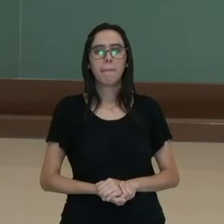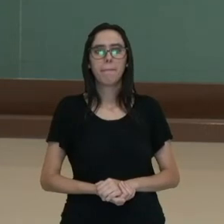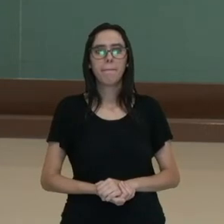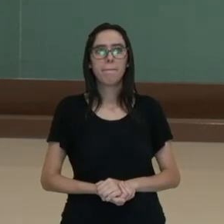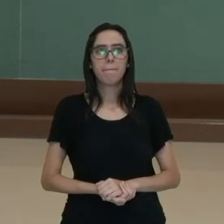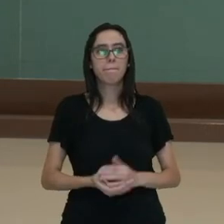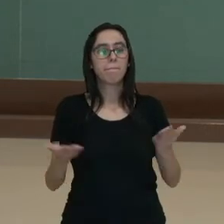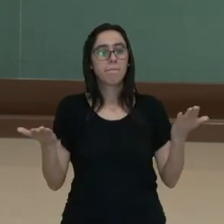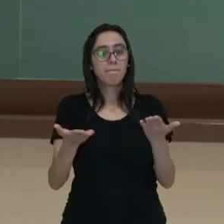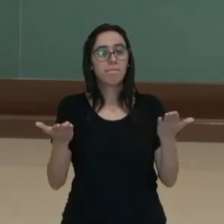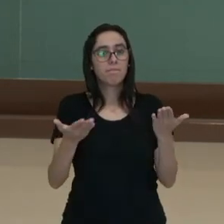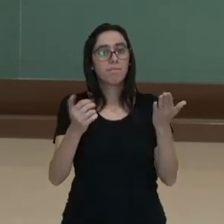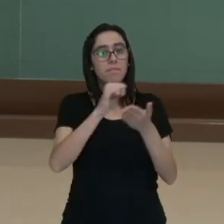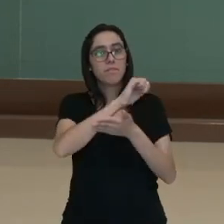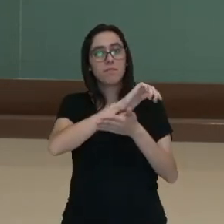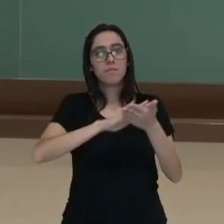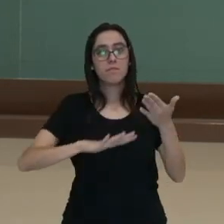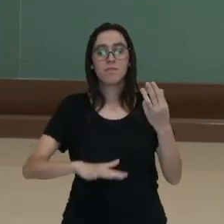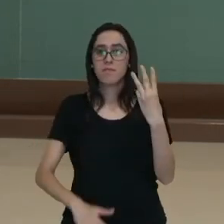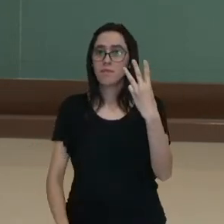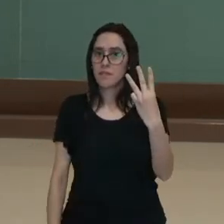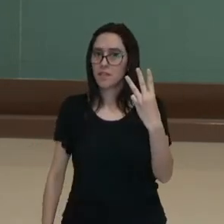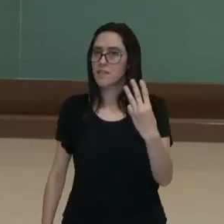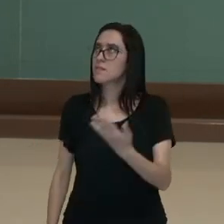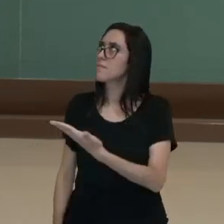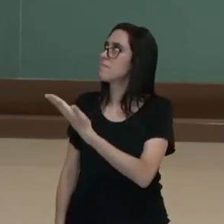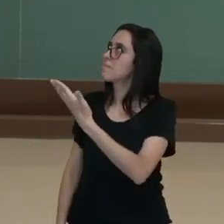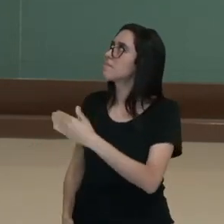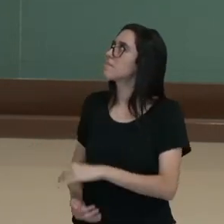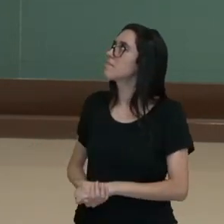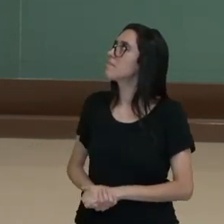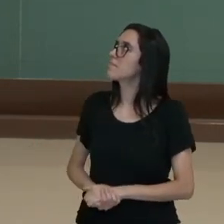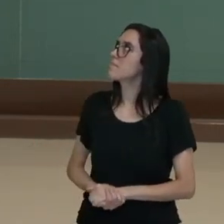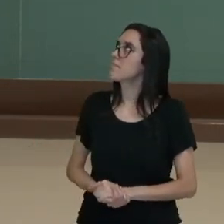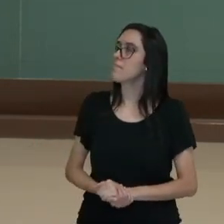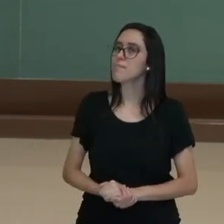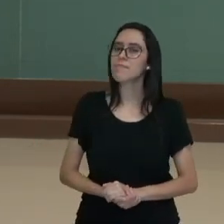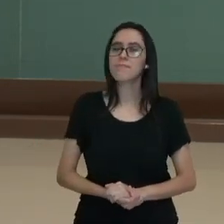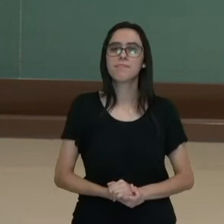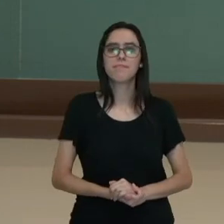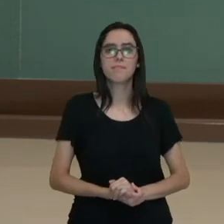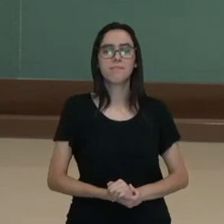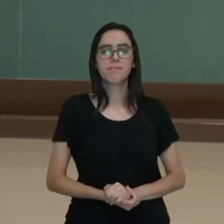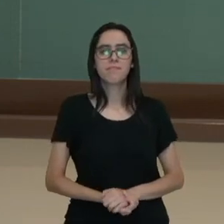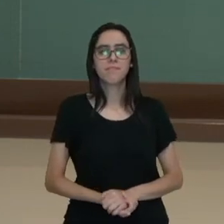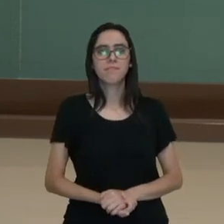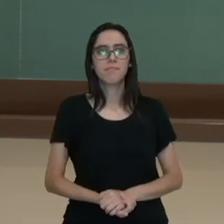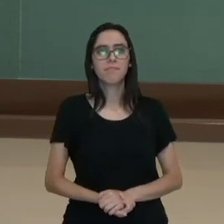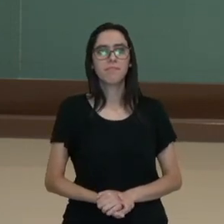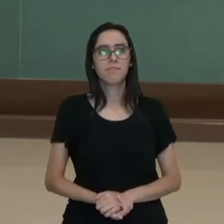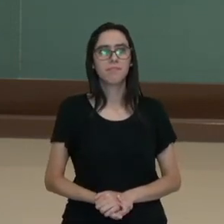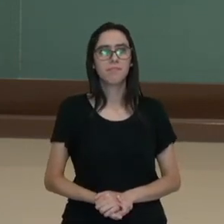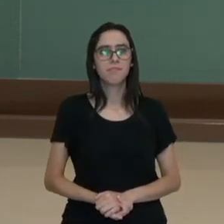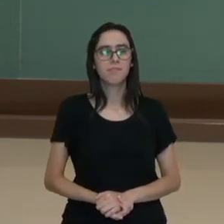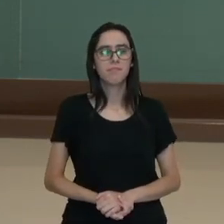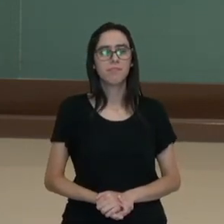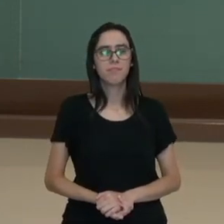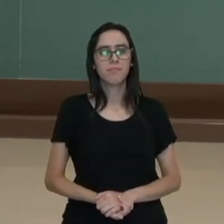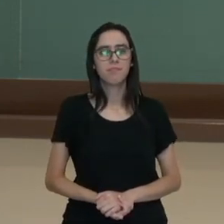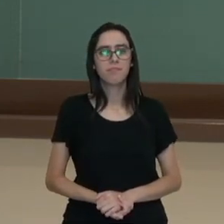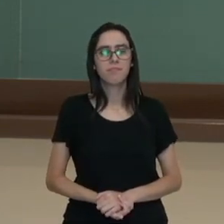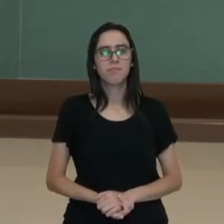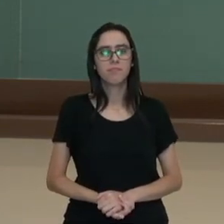E agora vamos para a atividade 3. Como poderia ser traduzido ao português o